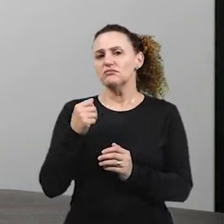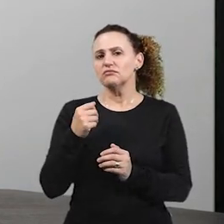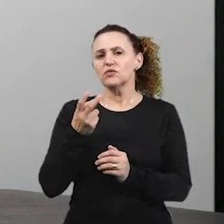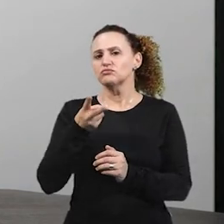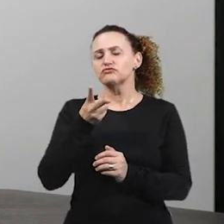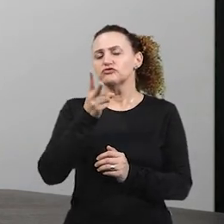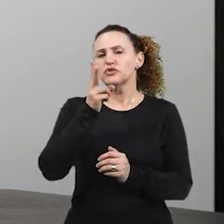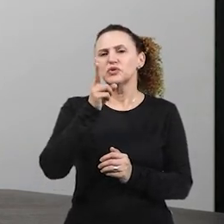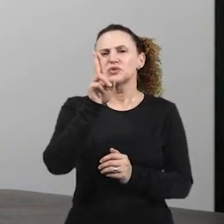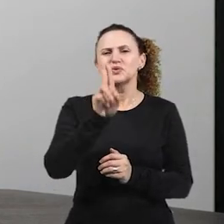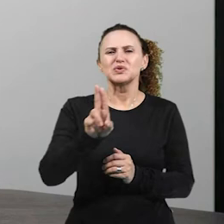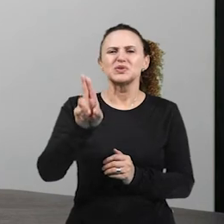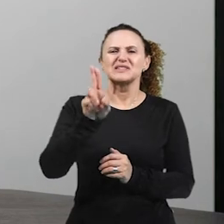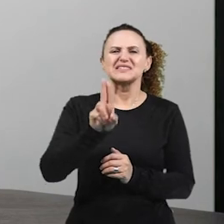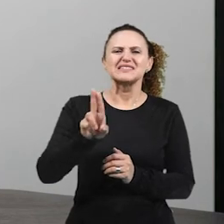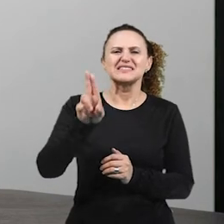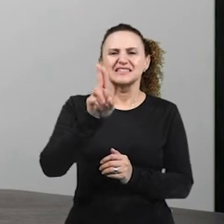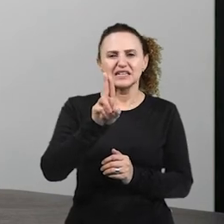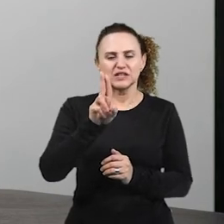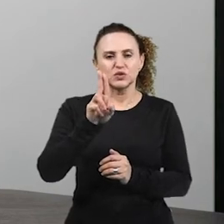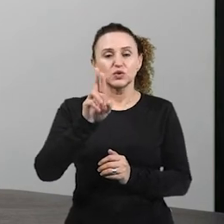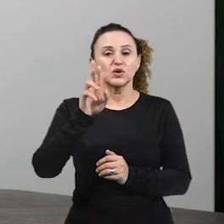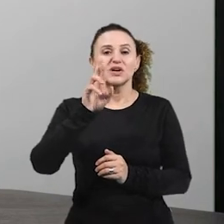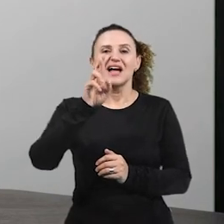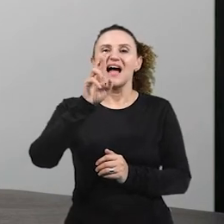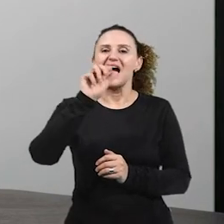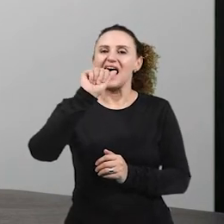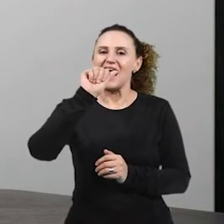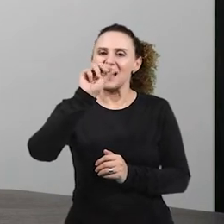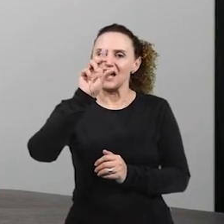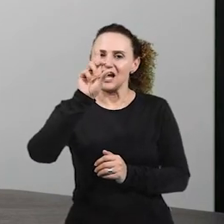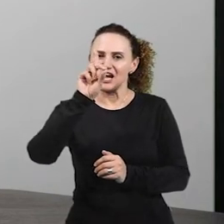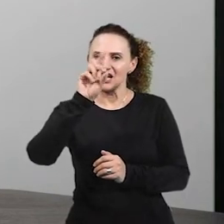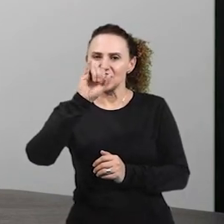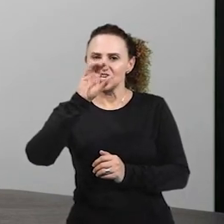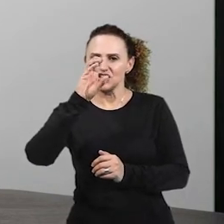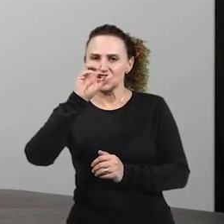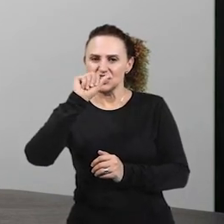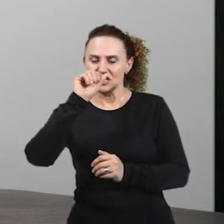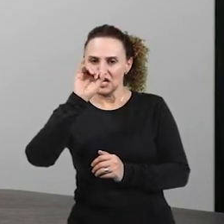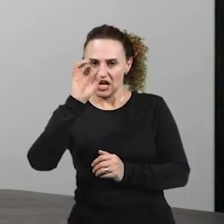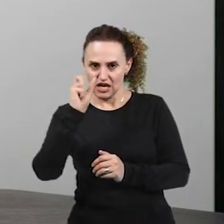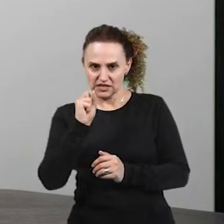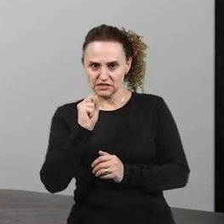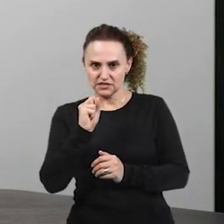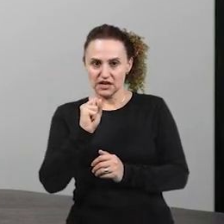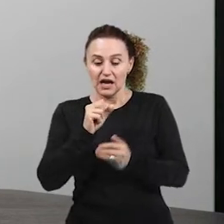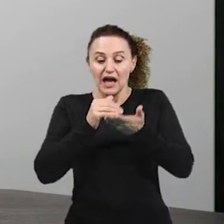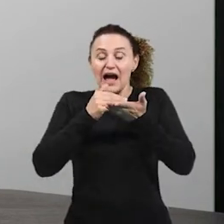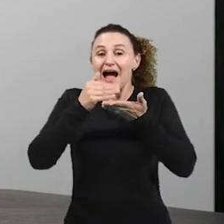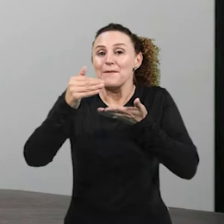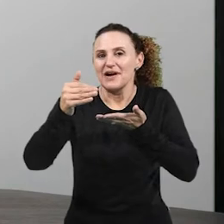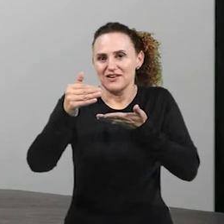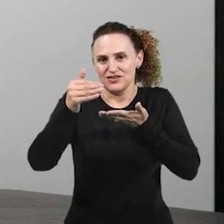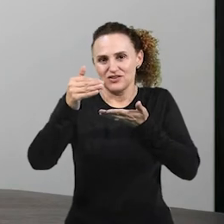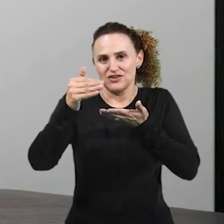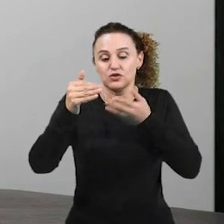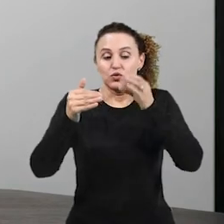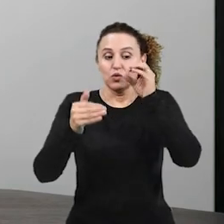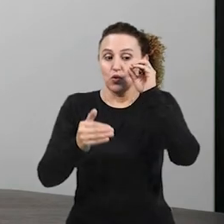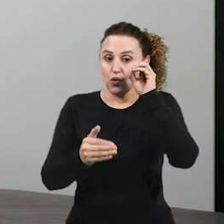utilizando outros radicais para unir informar outras palavras a partir de omicron bom